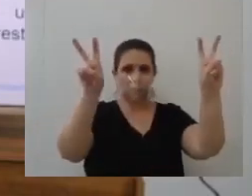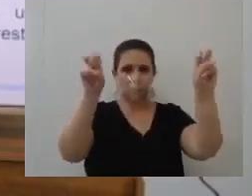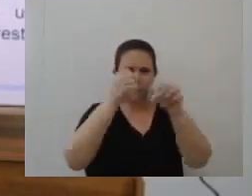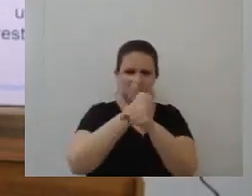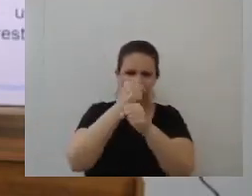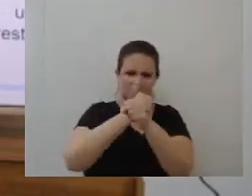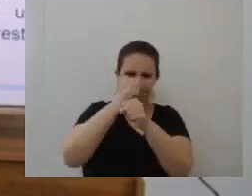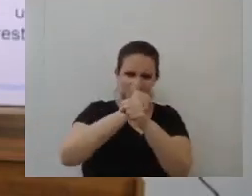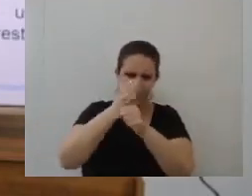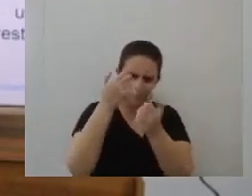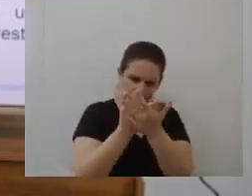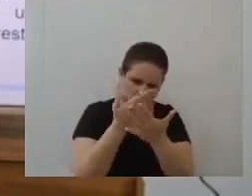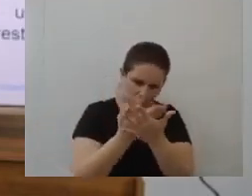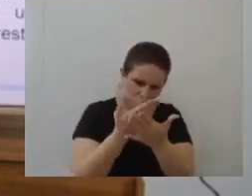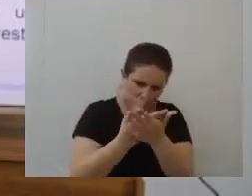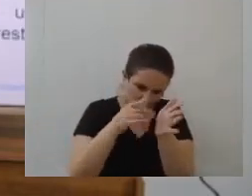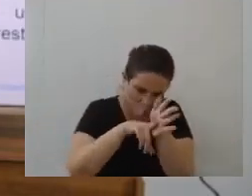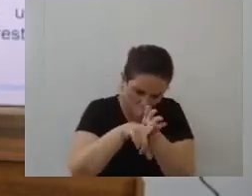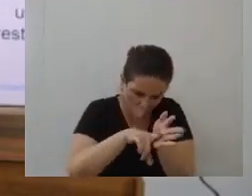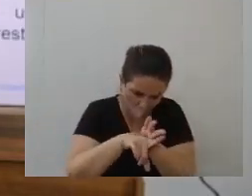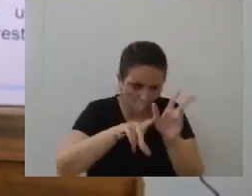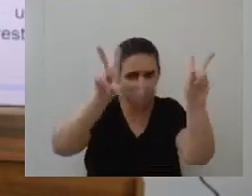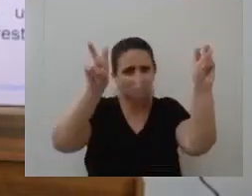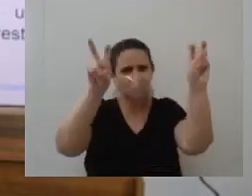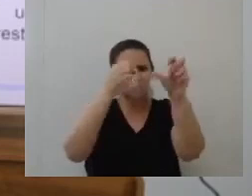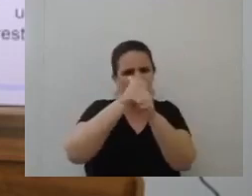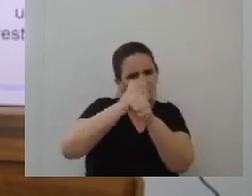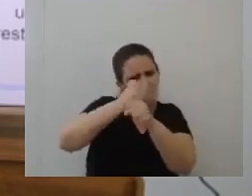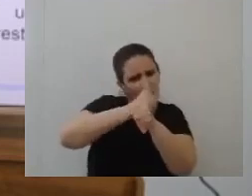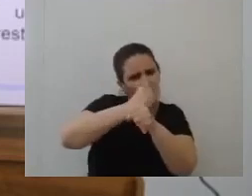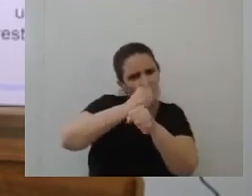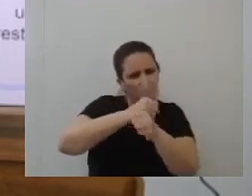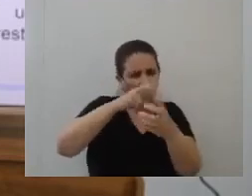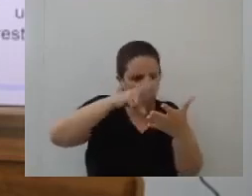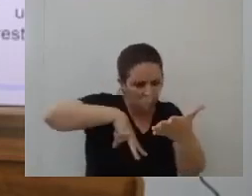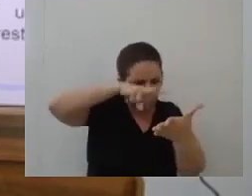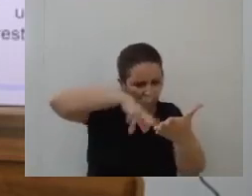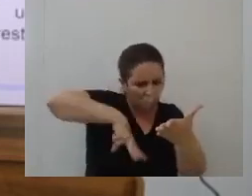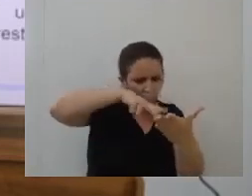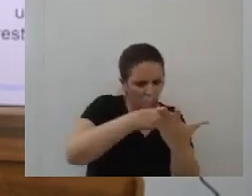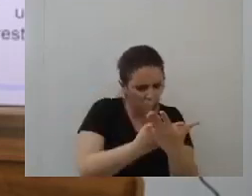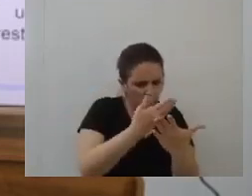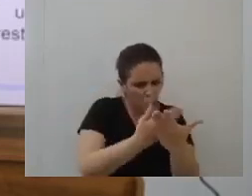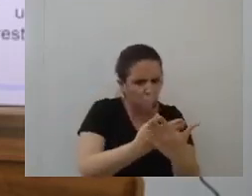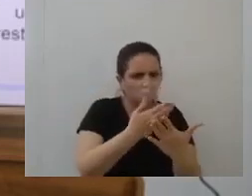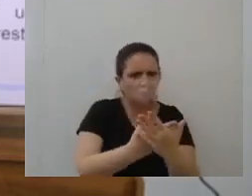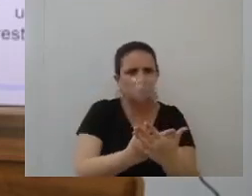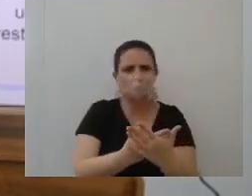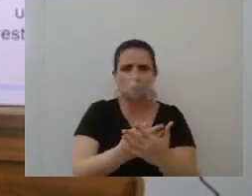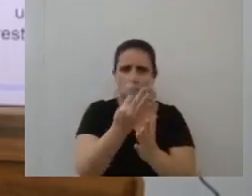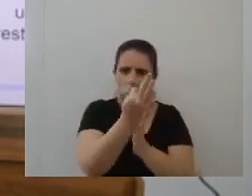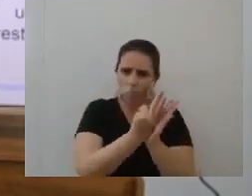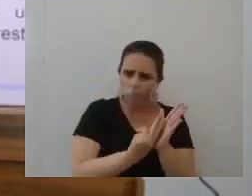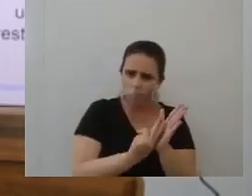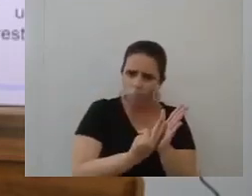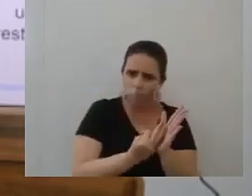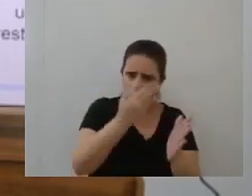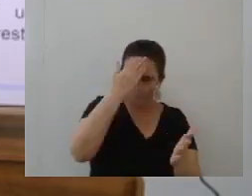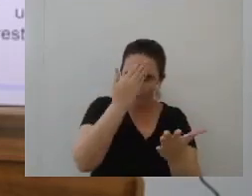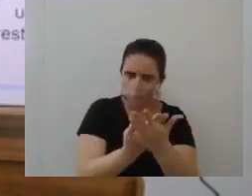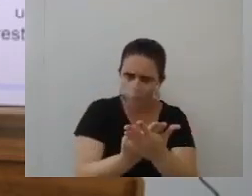durante anos, anos de estudo, anos de dedicação. Será que é um texto que